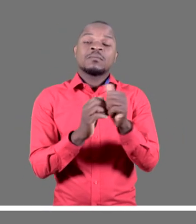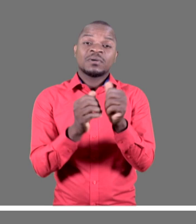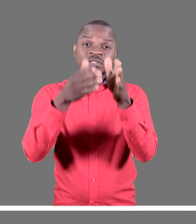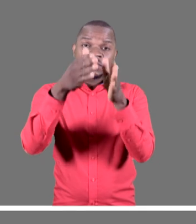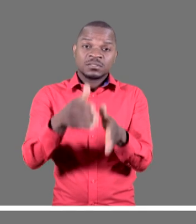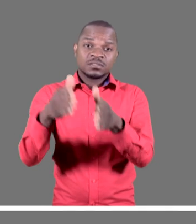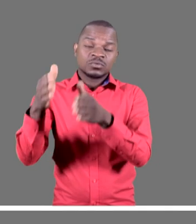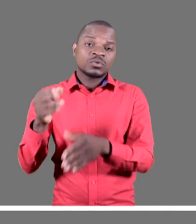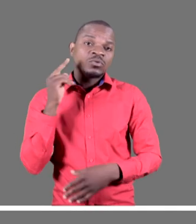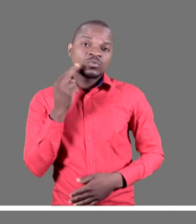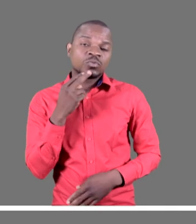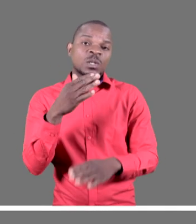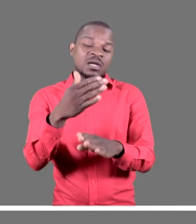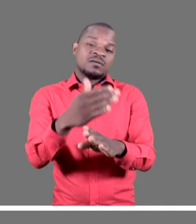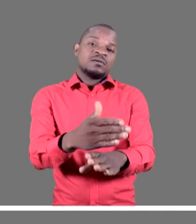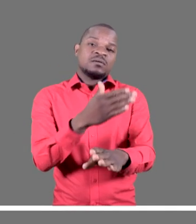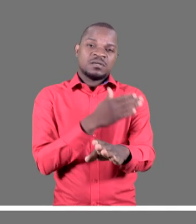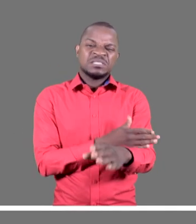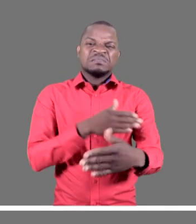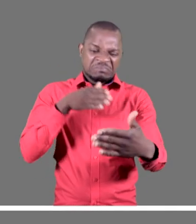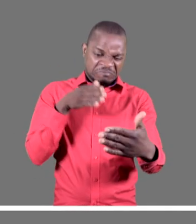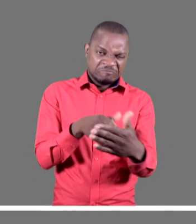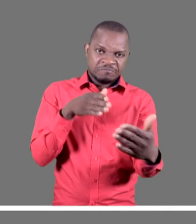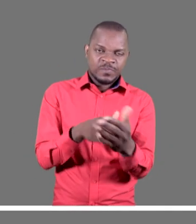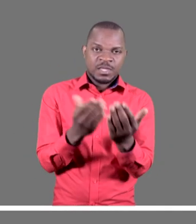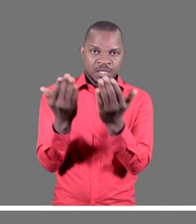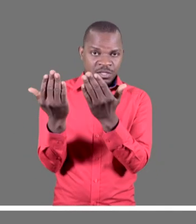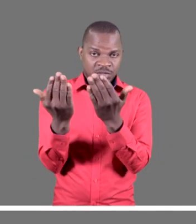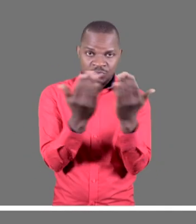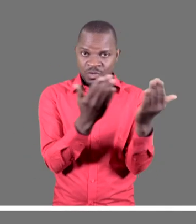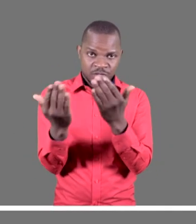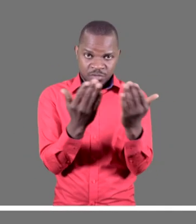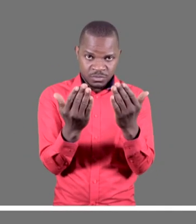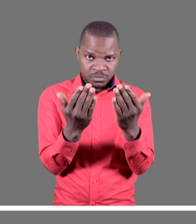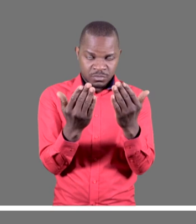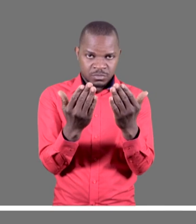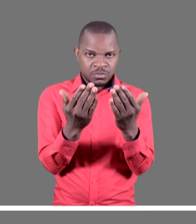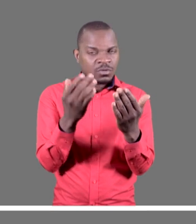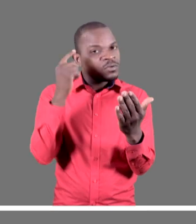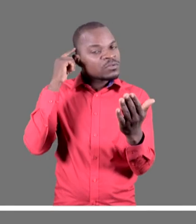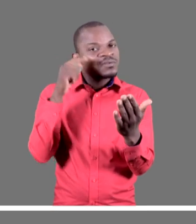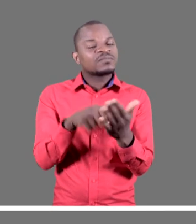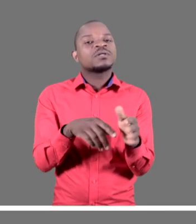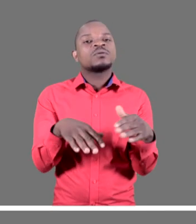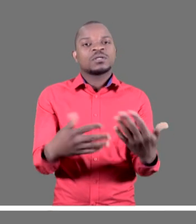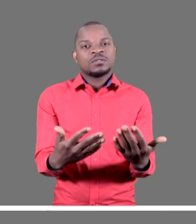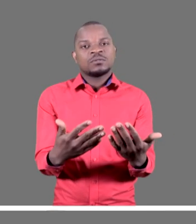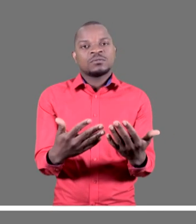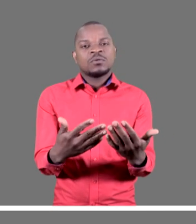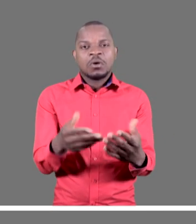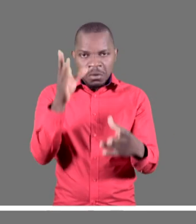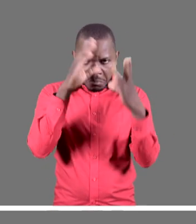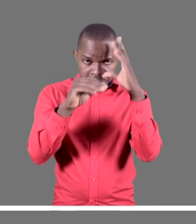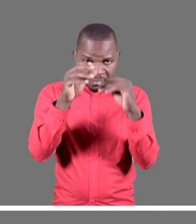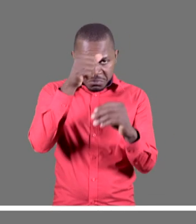Mas o surdo, não teve antes uma educação acessível há tempo, a melhor percepção para que